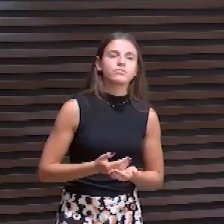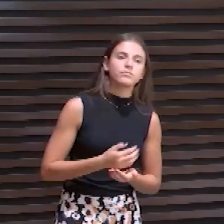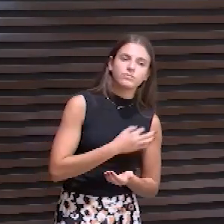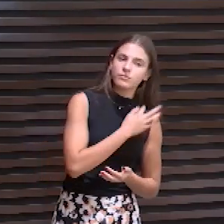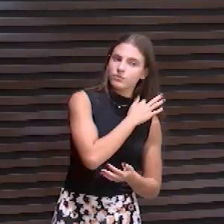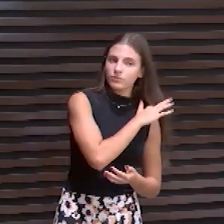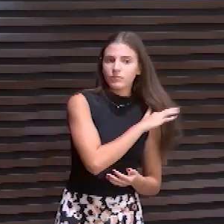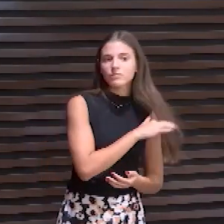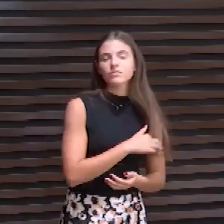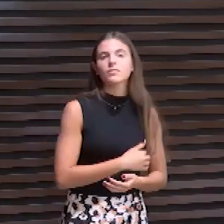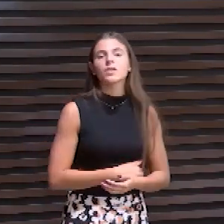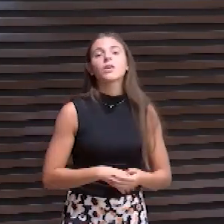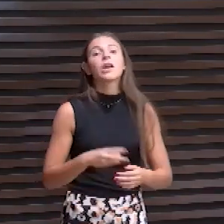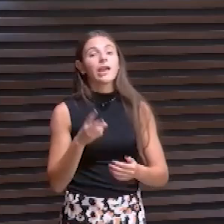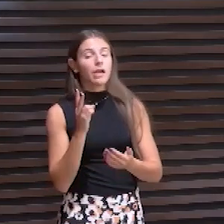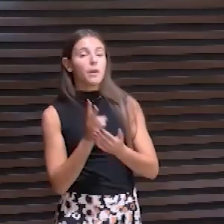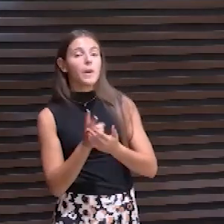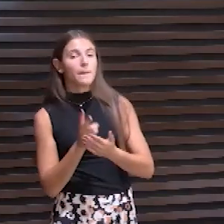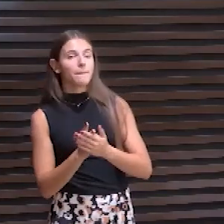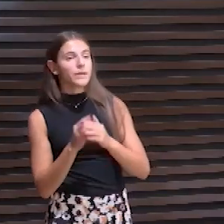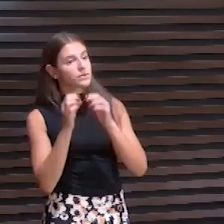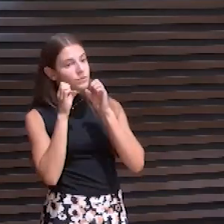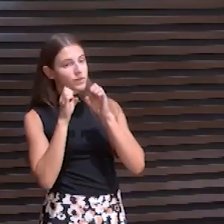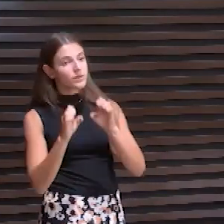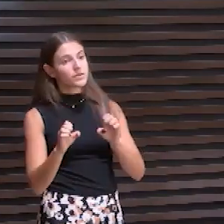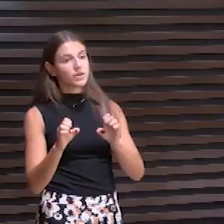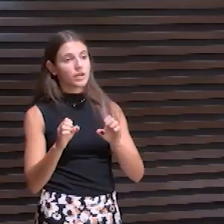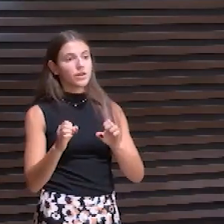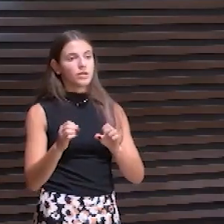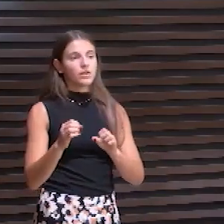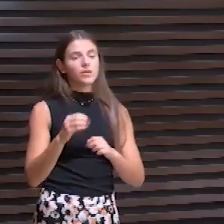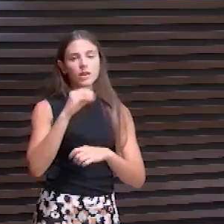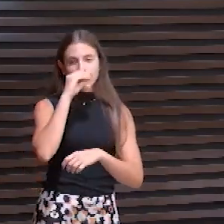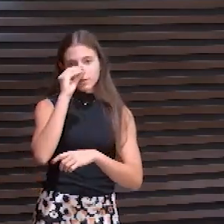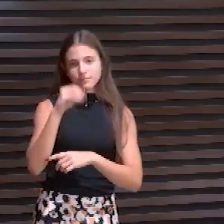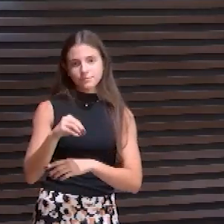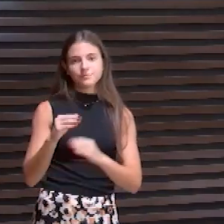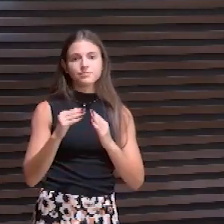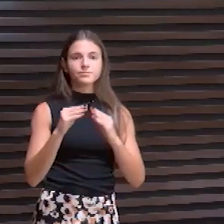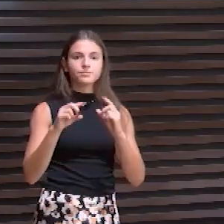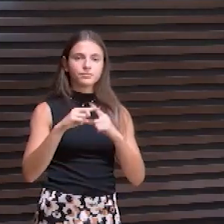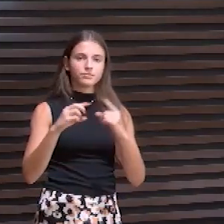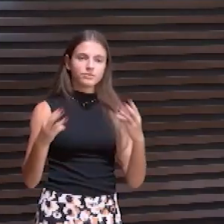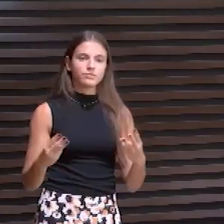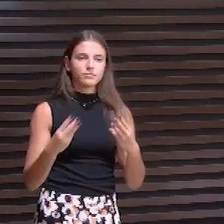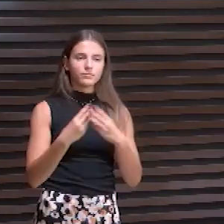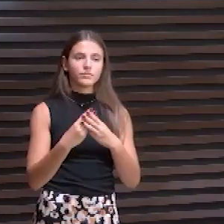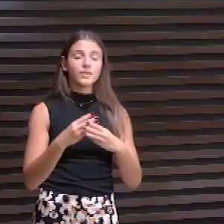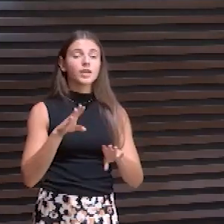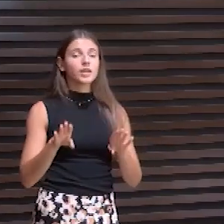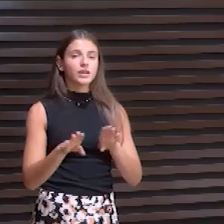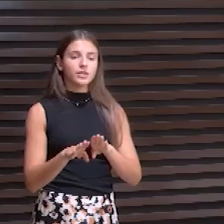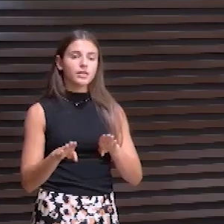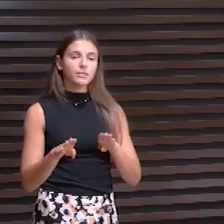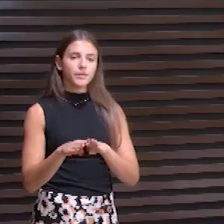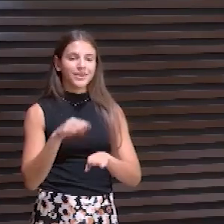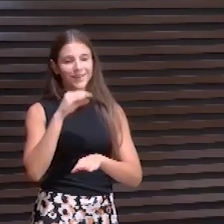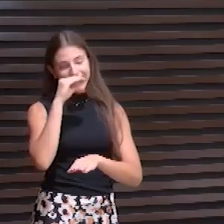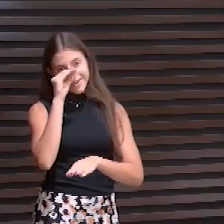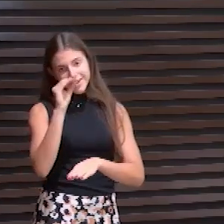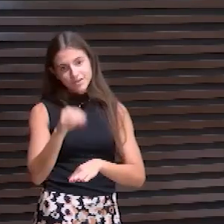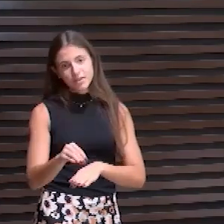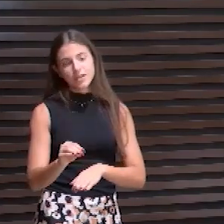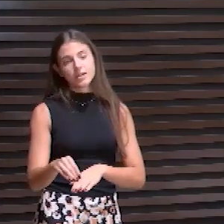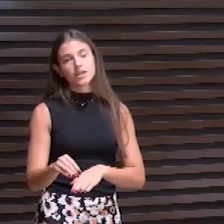é o mesmo evangelho, que era rejeitado nas sinagogas e é rejeitado também por pessoas que